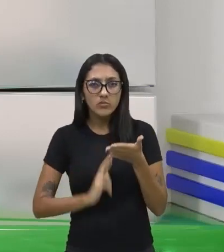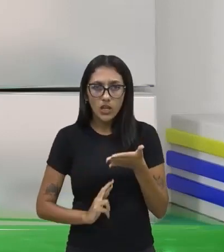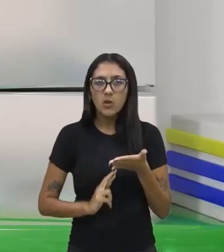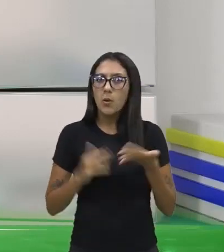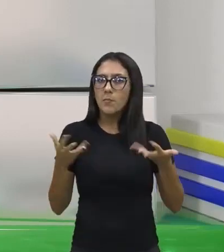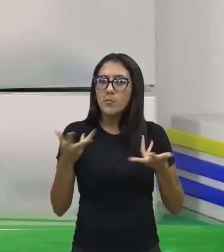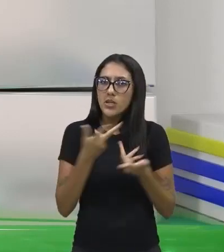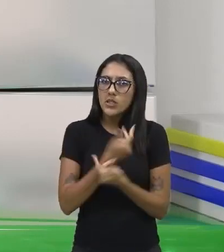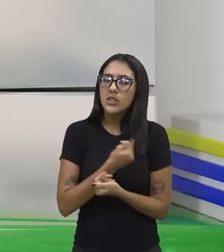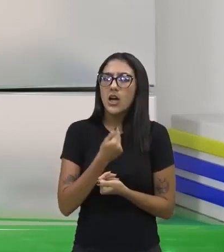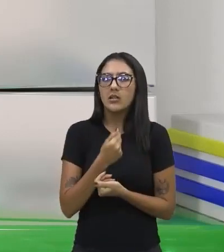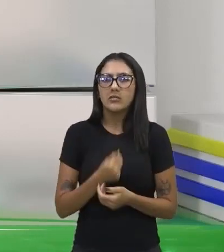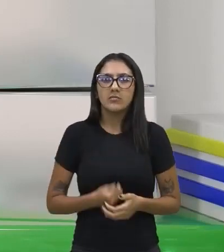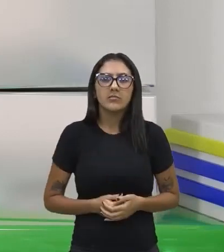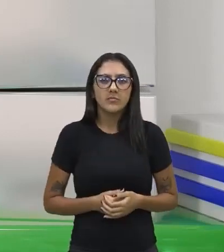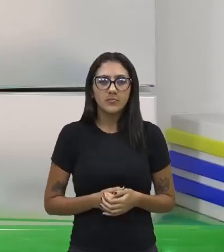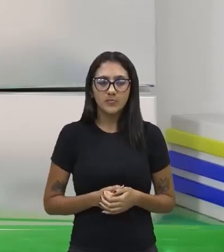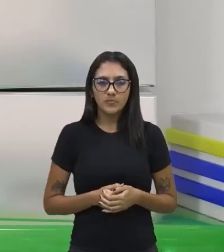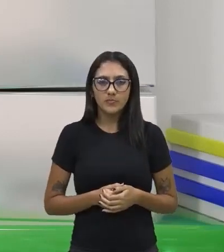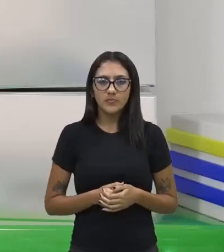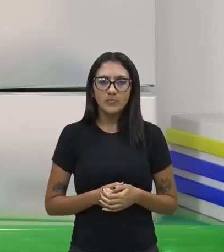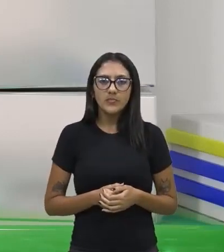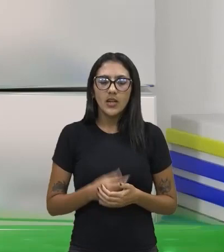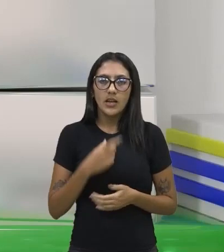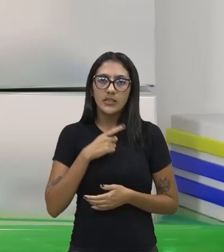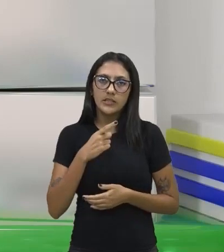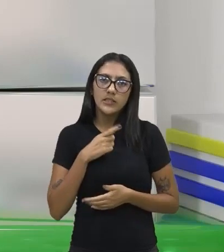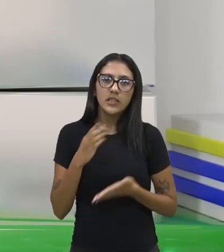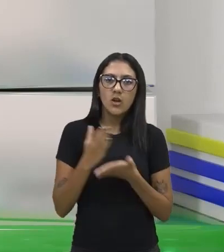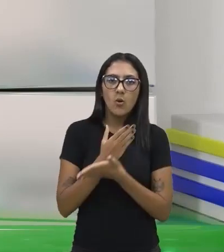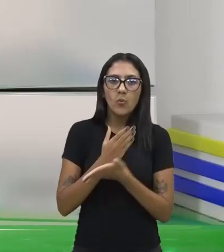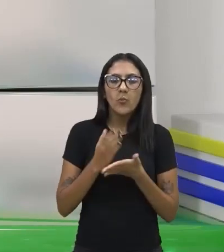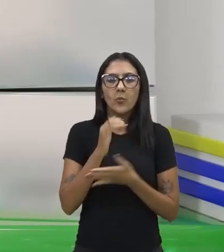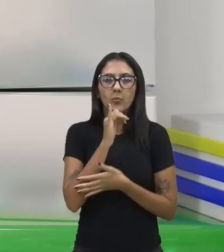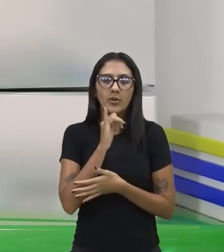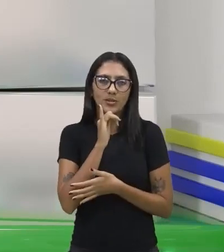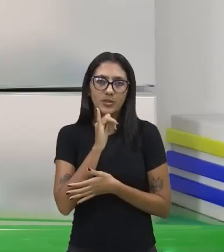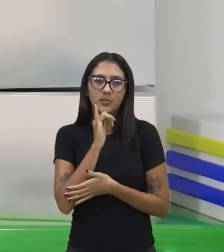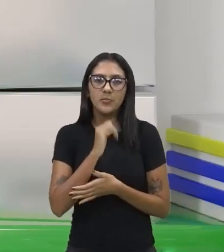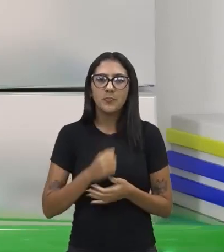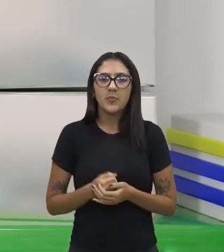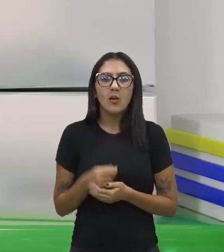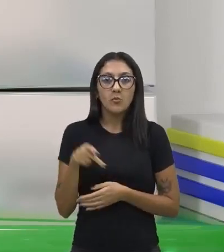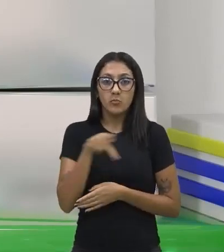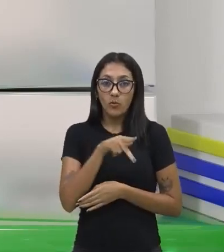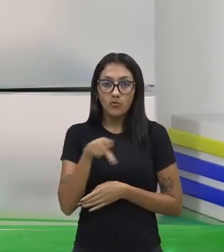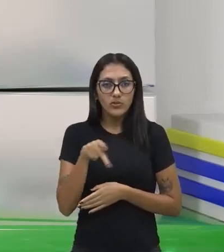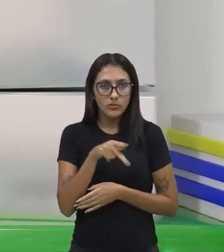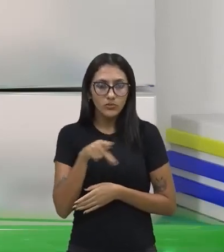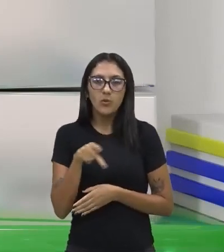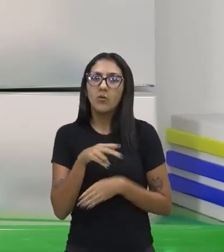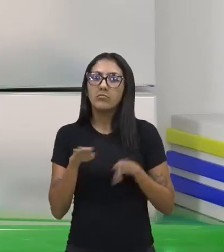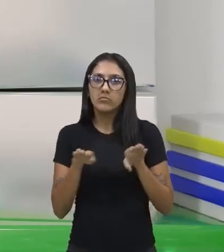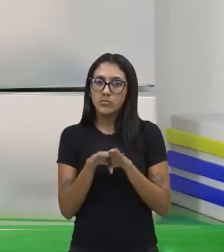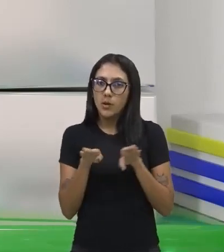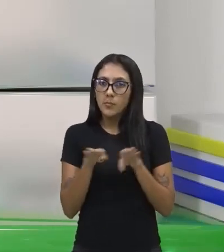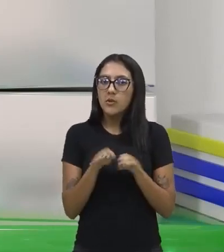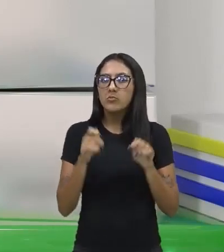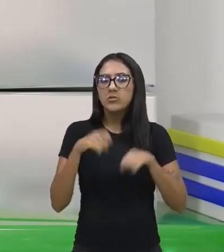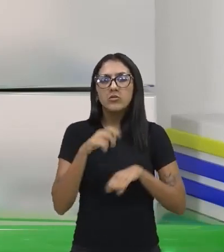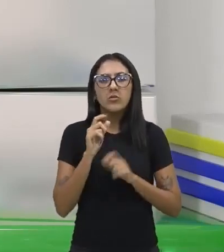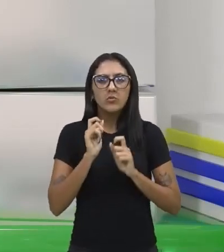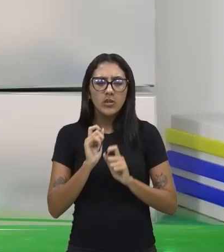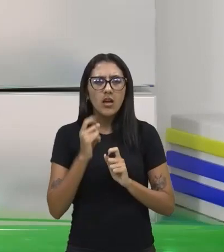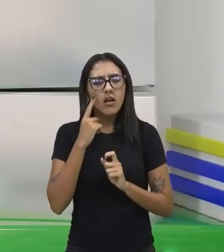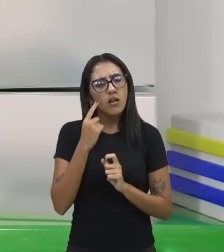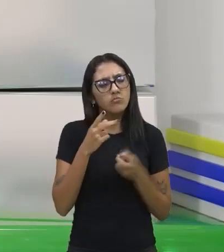dia. E aí a gente tem como fazer pequenas intervenções, porque o professor também vai, no momento da interatividade, avaliar